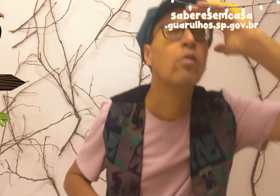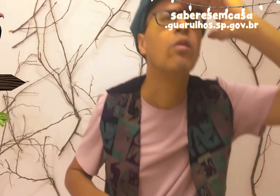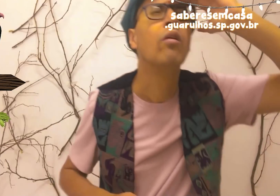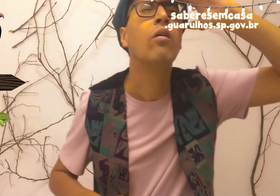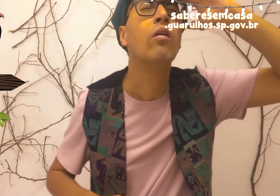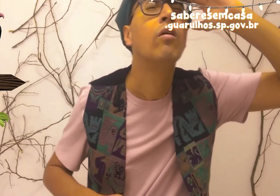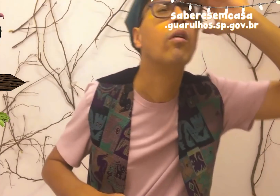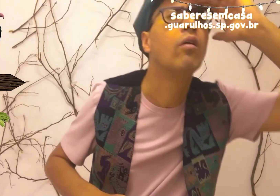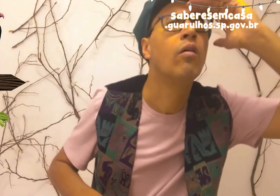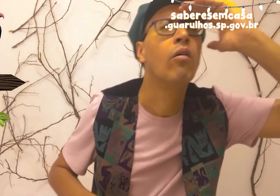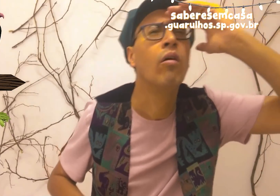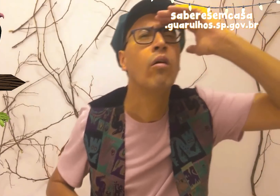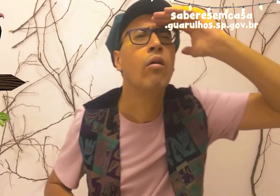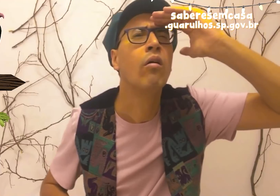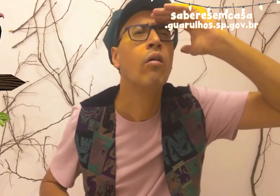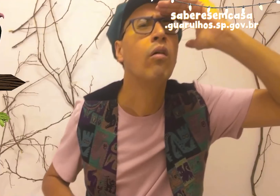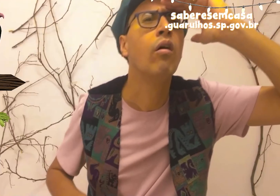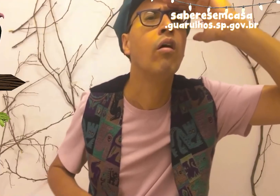Cadê?